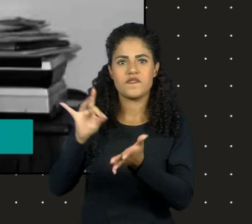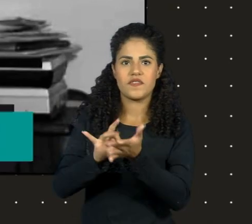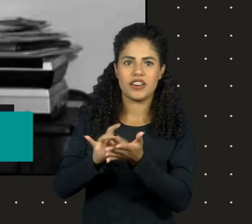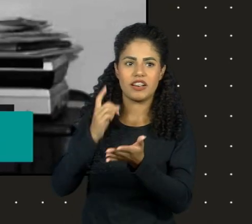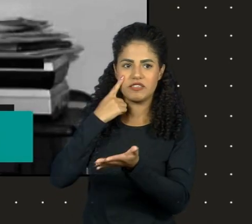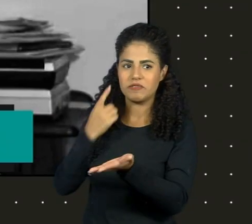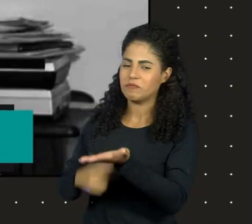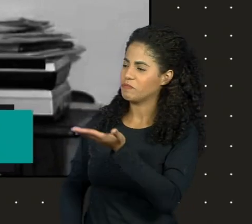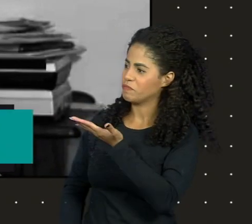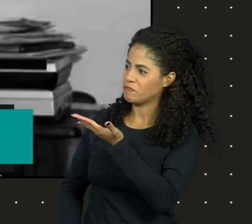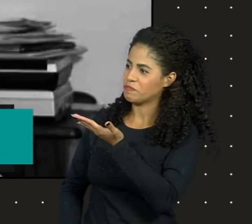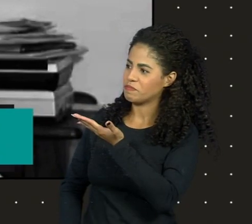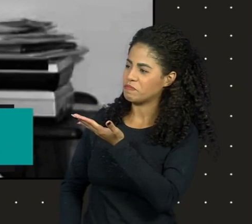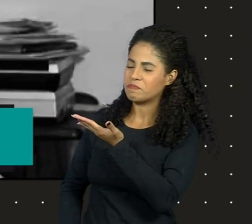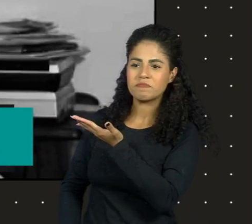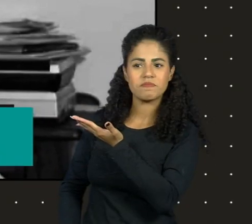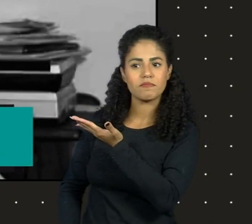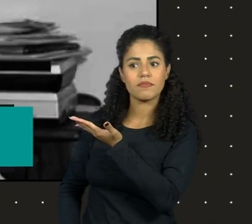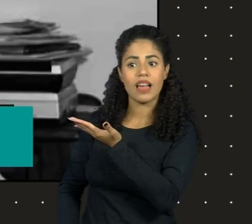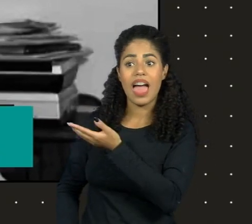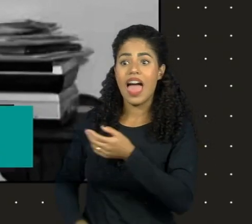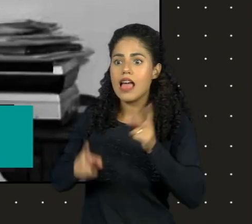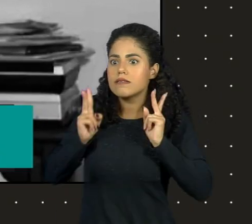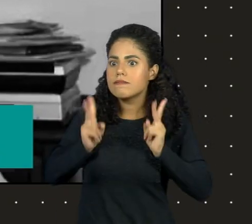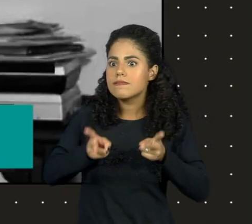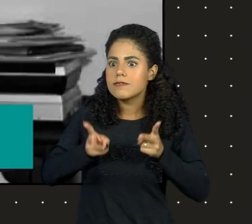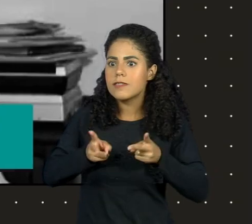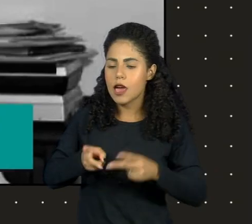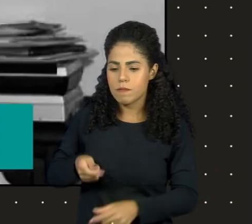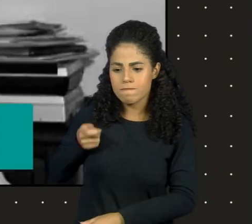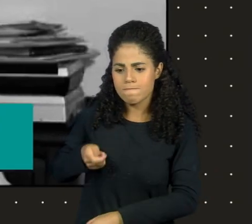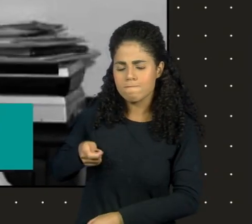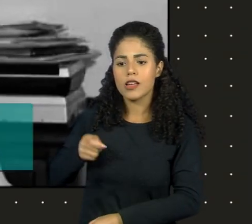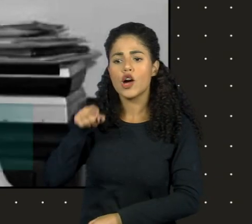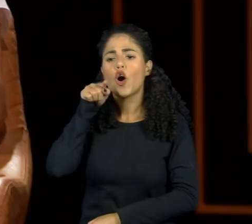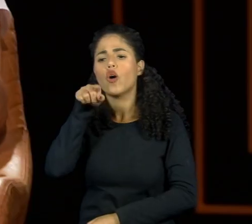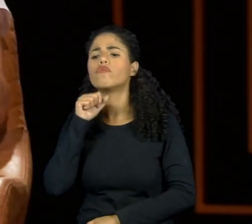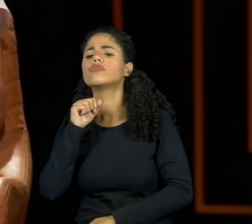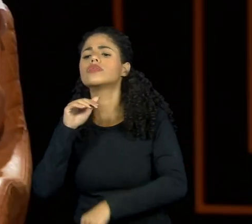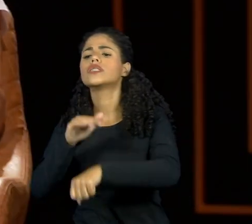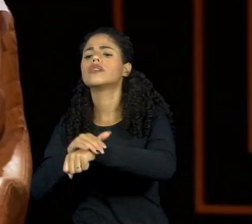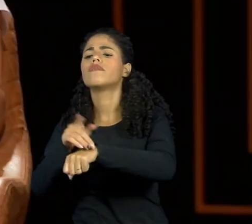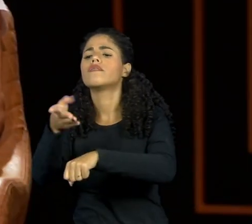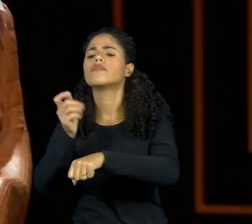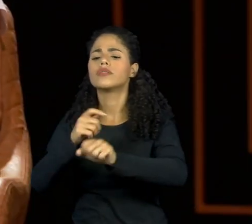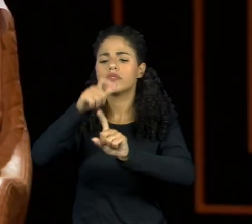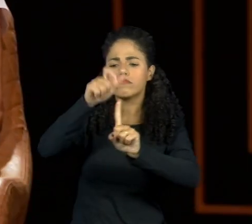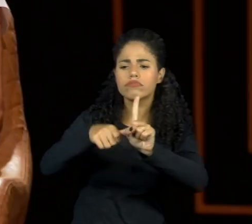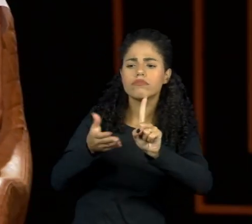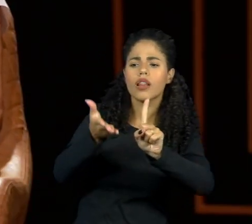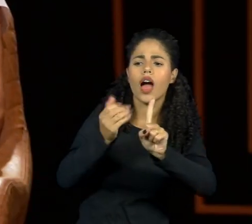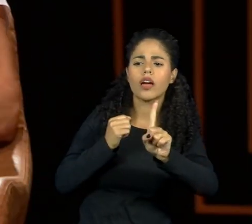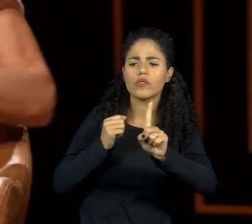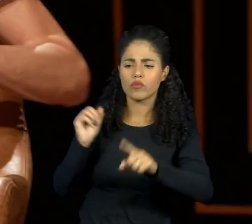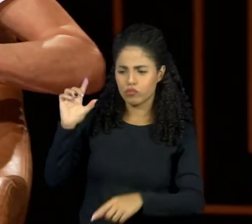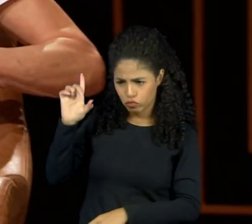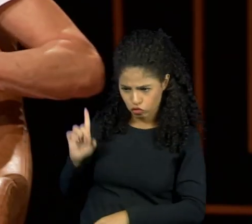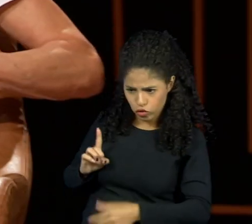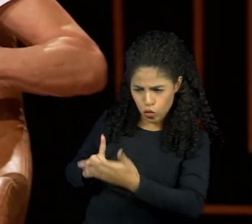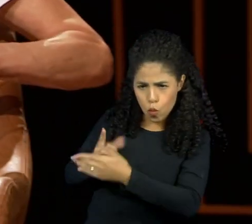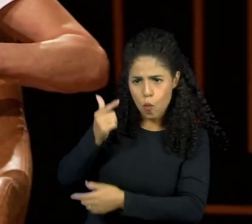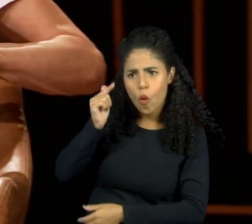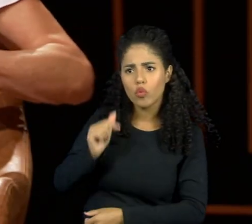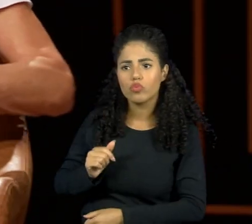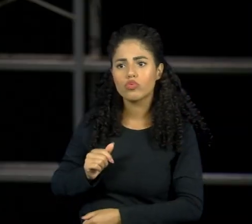me colocou, mas era ele quem... O tio Toque falou, você vai fazer essa peça que o Vinhati vai dirigir.